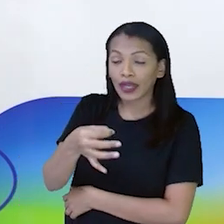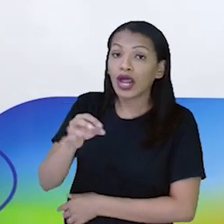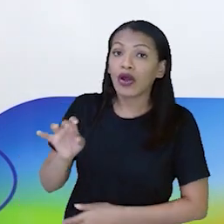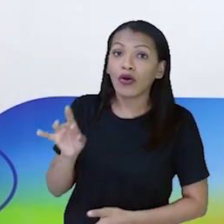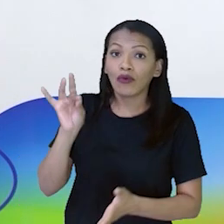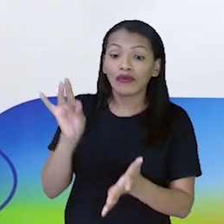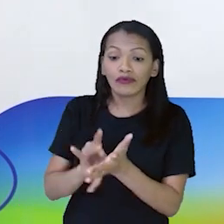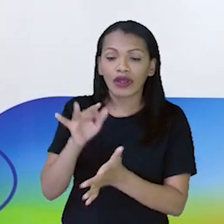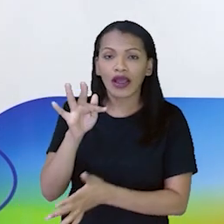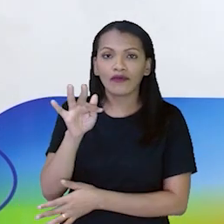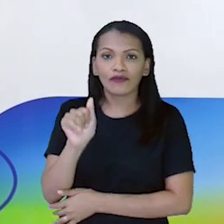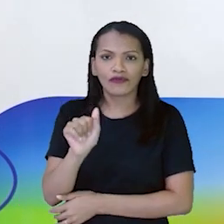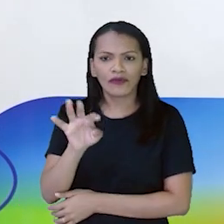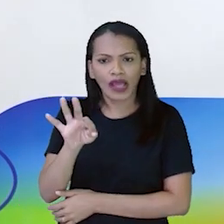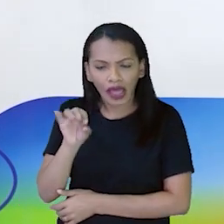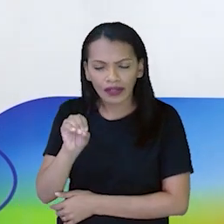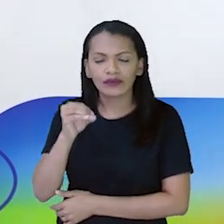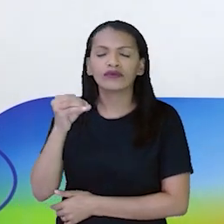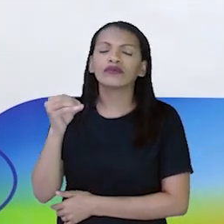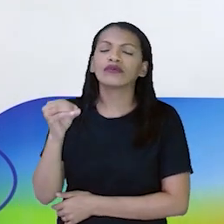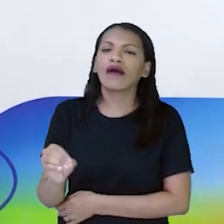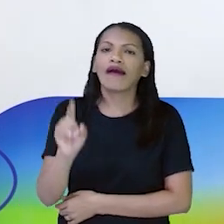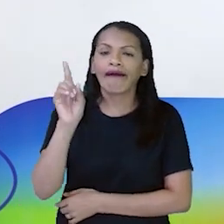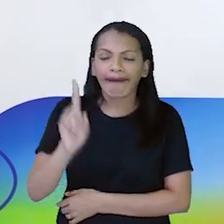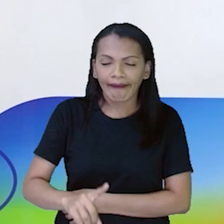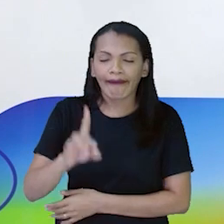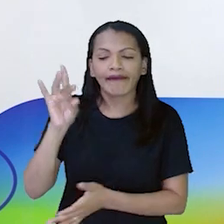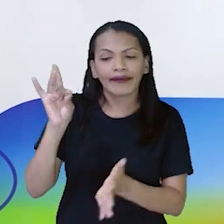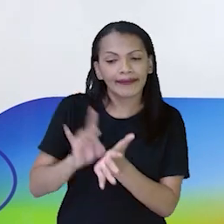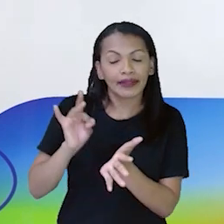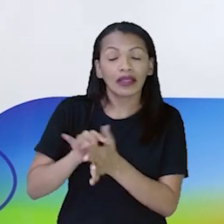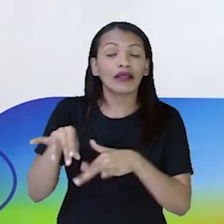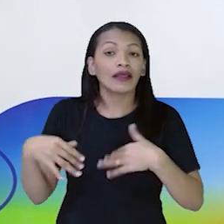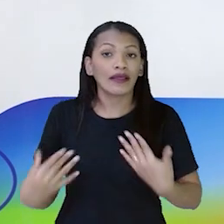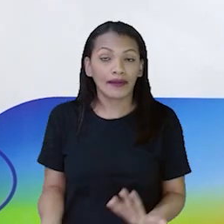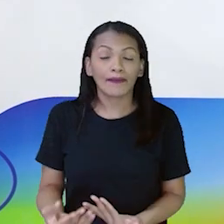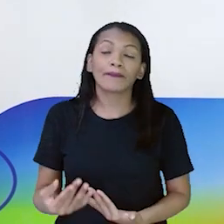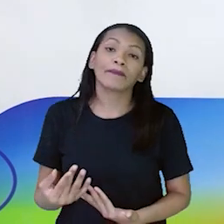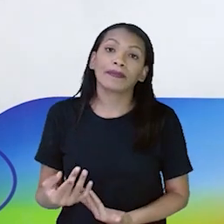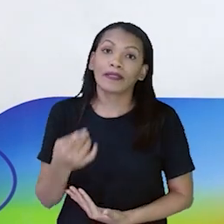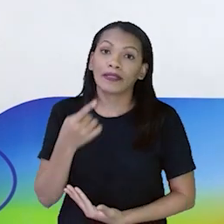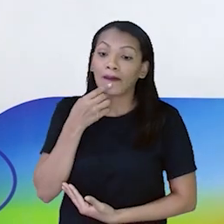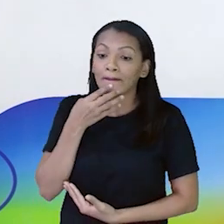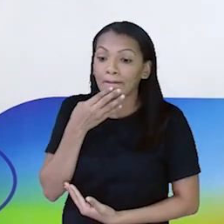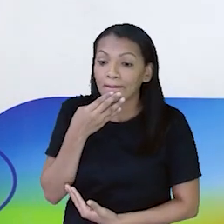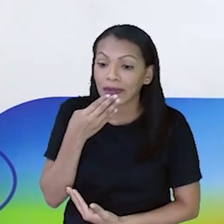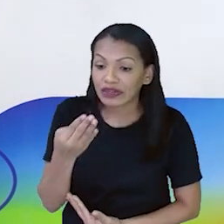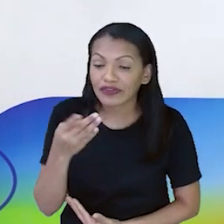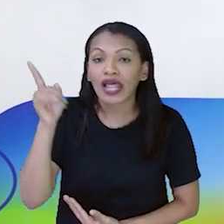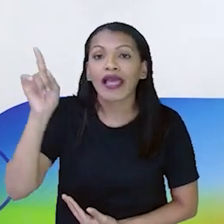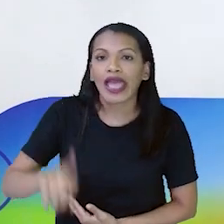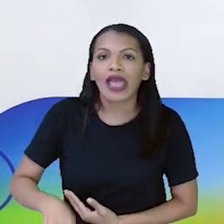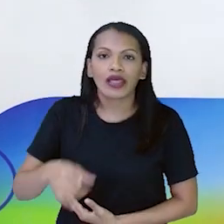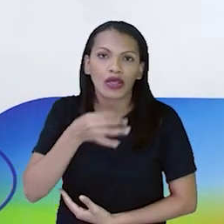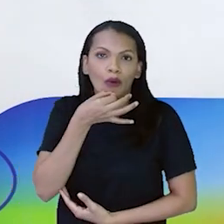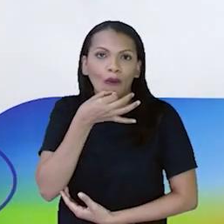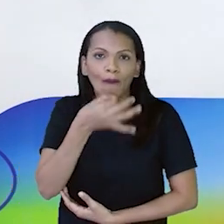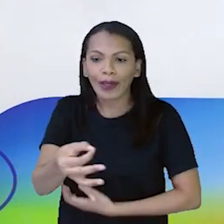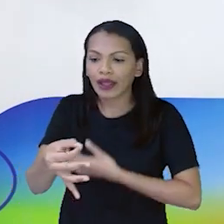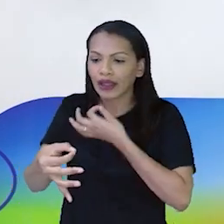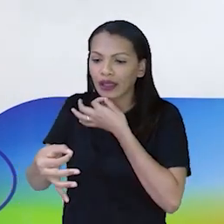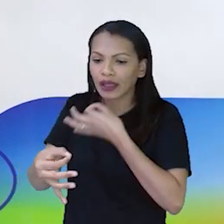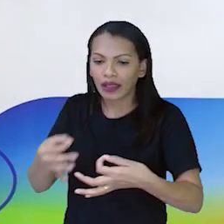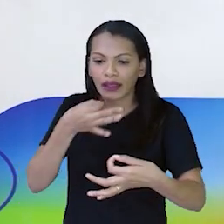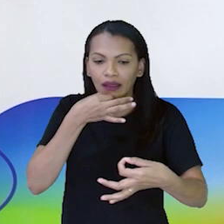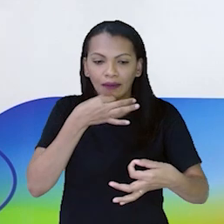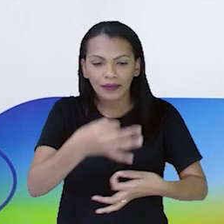fato é importante, mas aqui nesse meu caso aqui é preferência, então é a opinião de cada um. Cada um